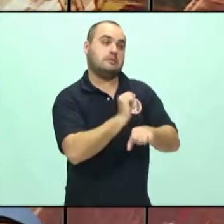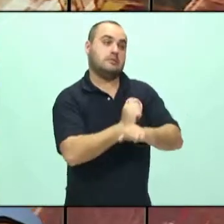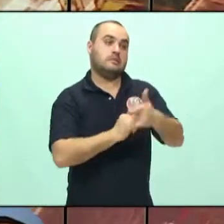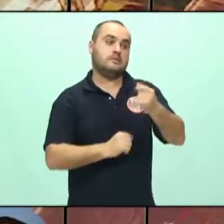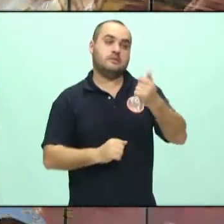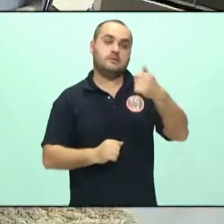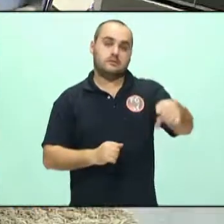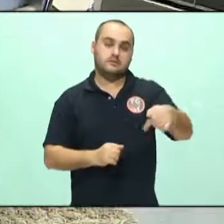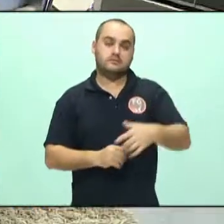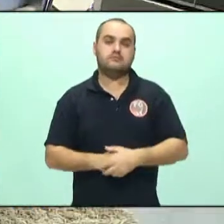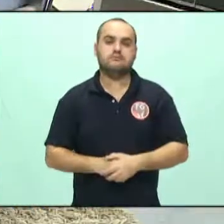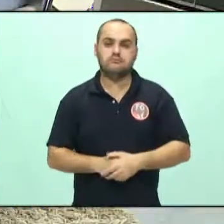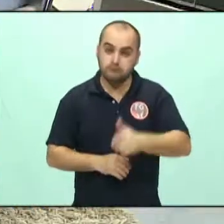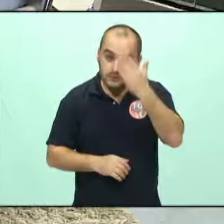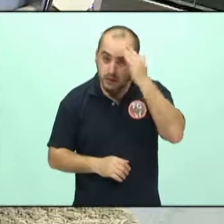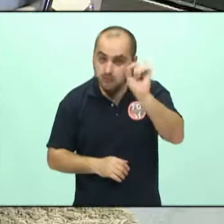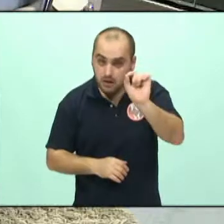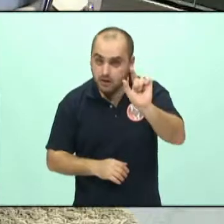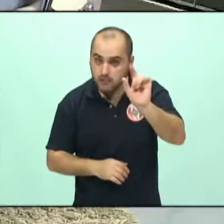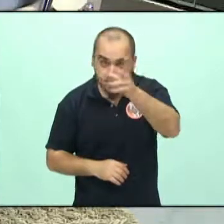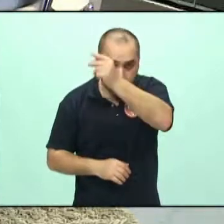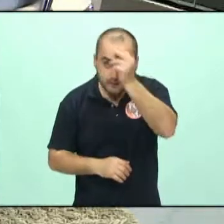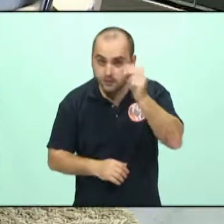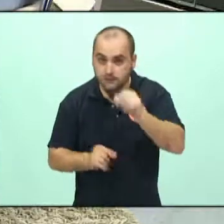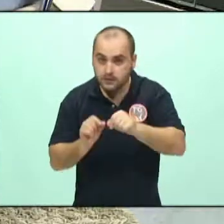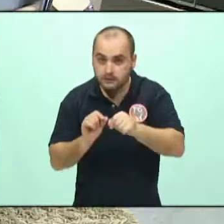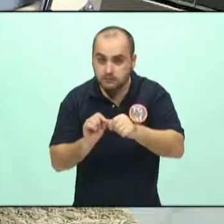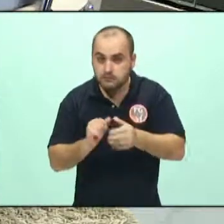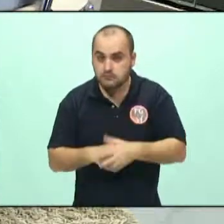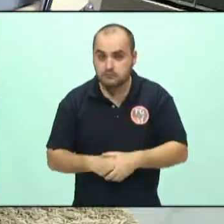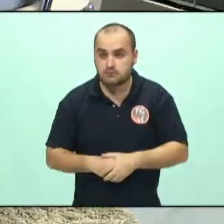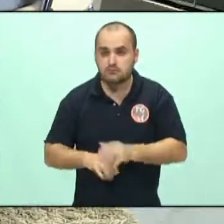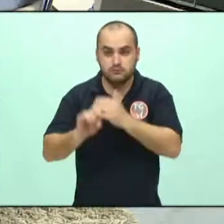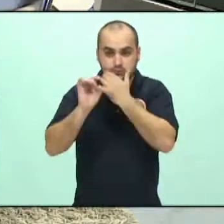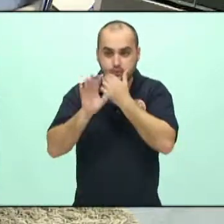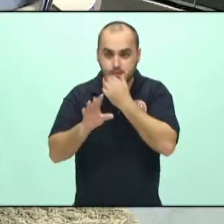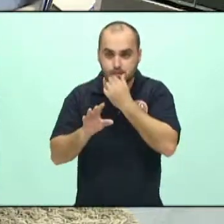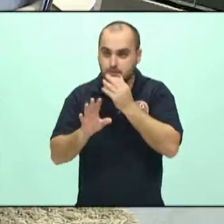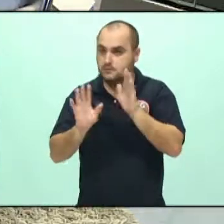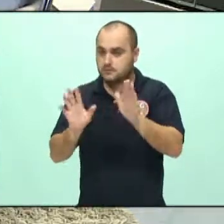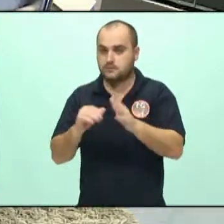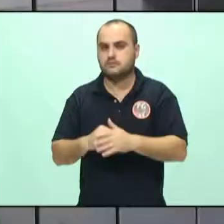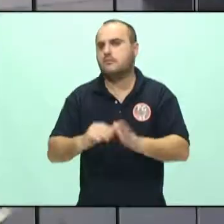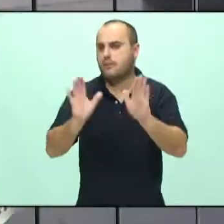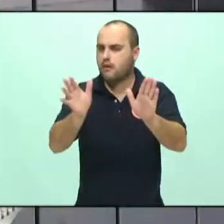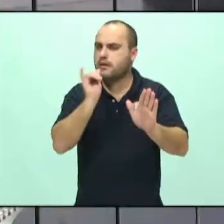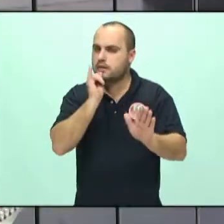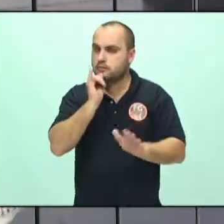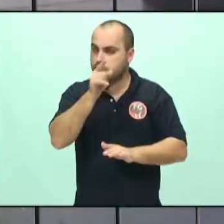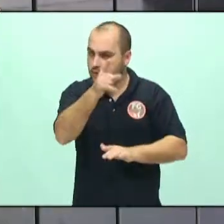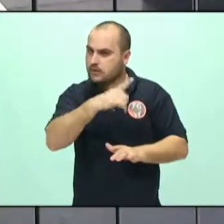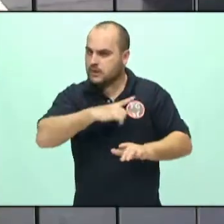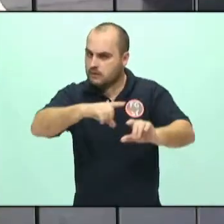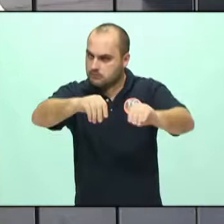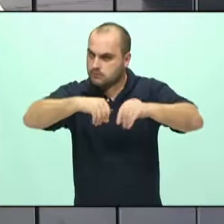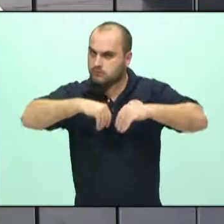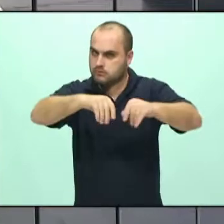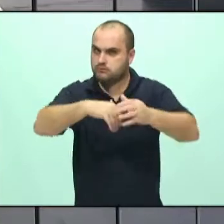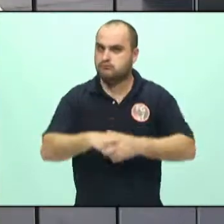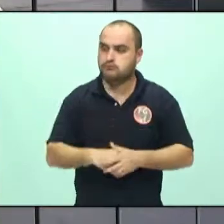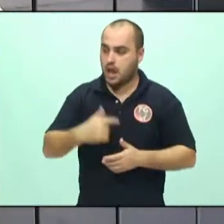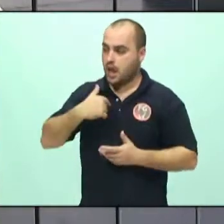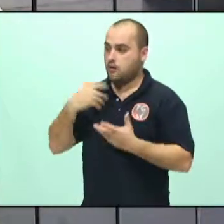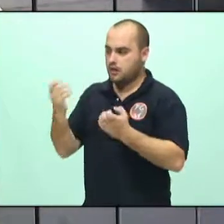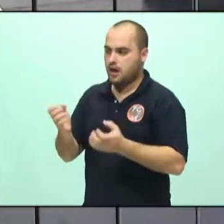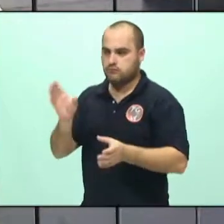prefeitura ia fazer? Só intermediar, porque um exemplo, o Carlo Antônio tem um terreno, o Rubens quer plantar no